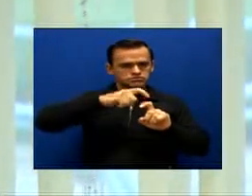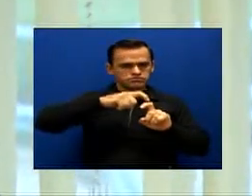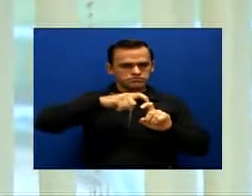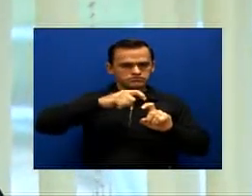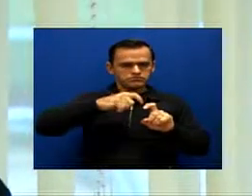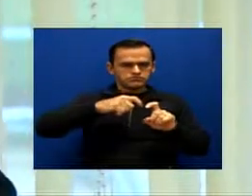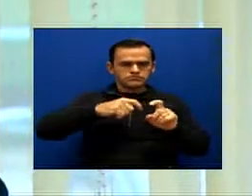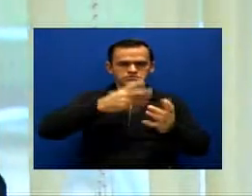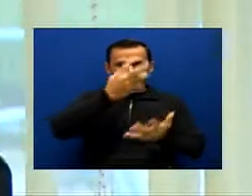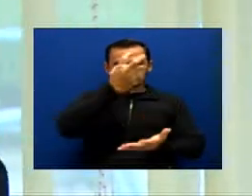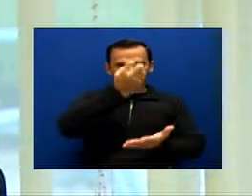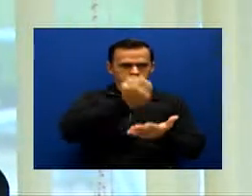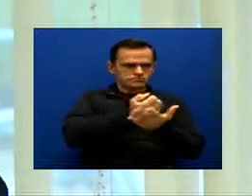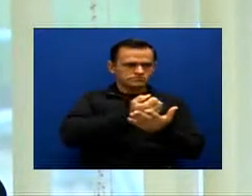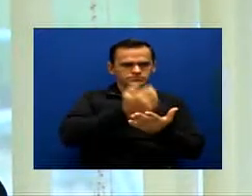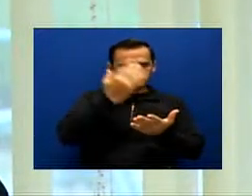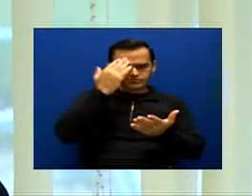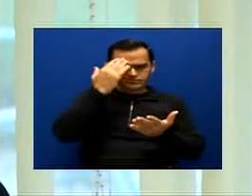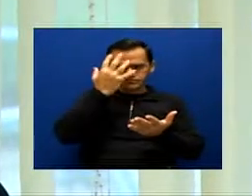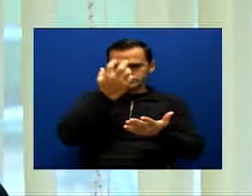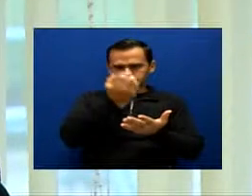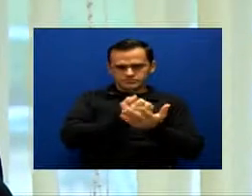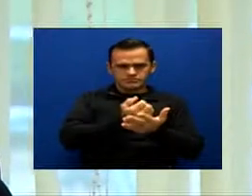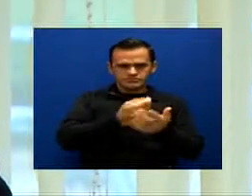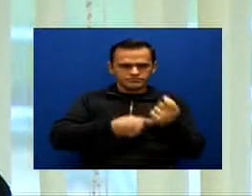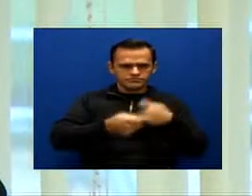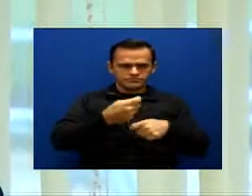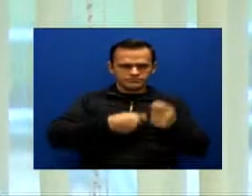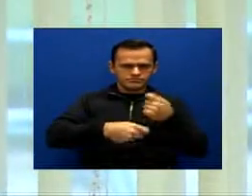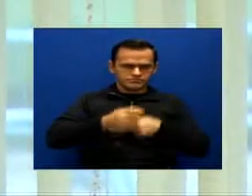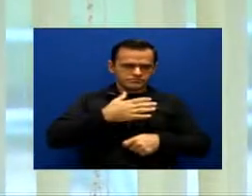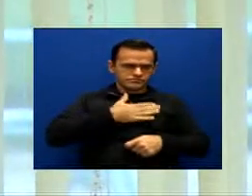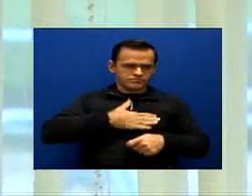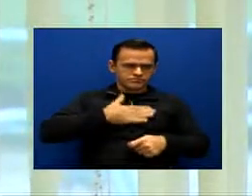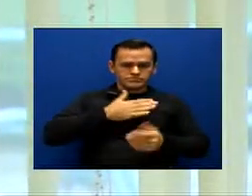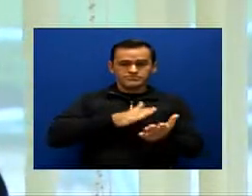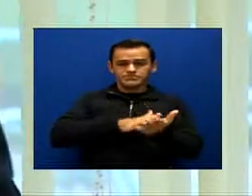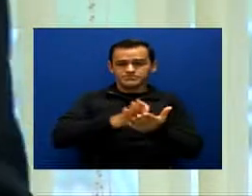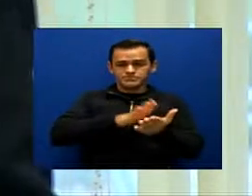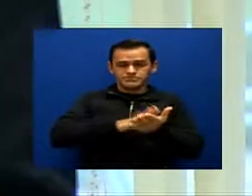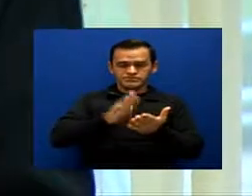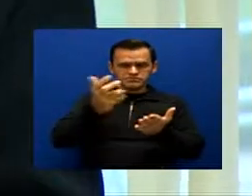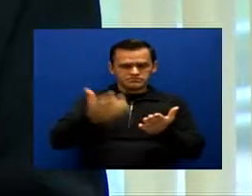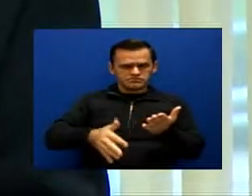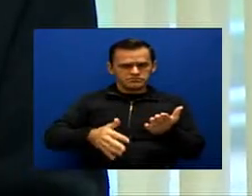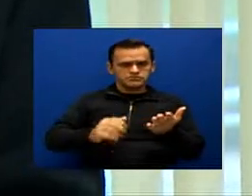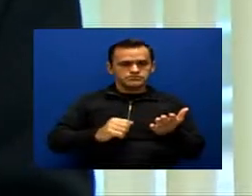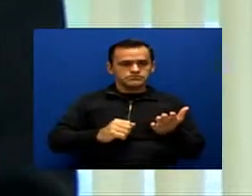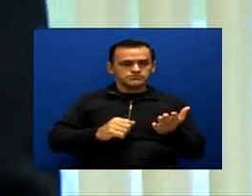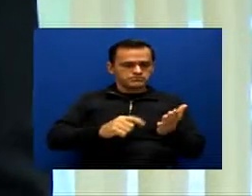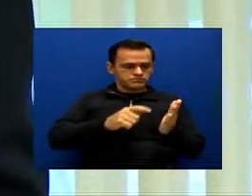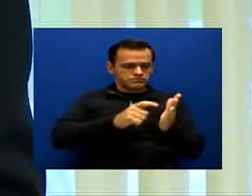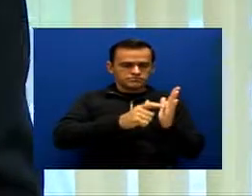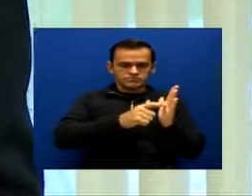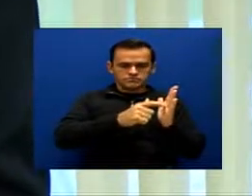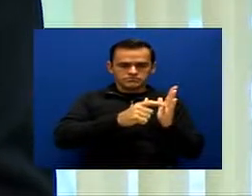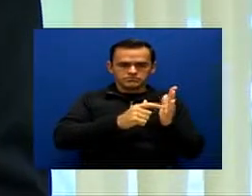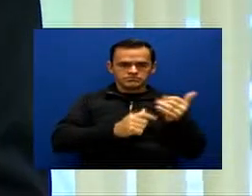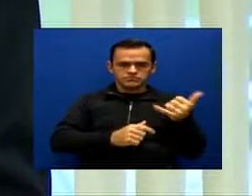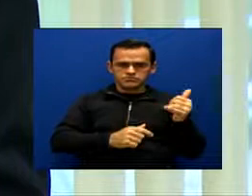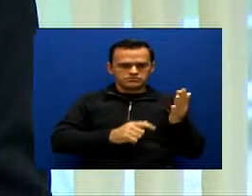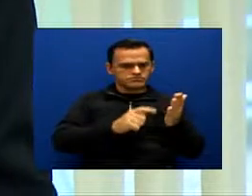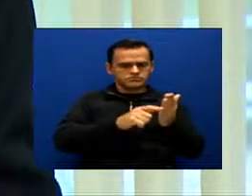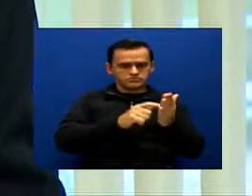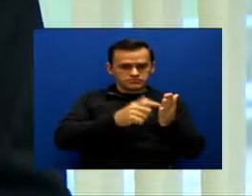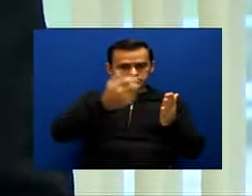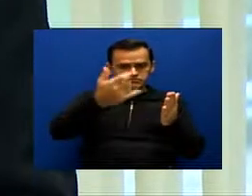deixei baixo em celular, porque todo mundo sabe que eu prezo pela economia, eu não gosto de desperdiçar, eu não quis imprimir isso daqui. Mas gostaria de falar algumas